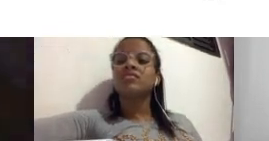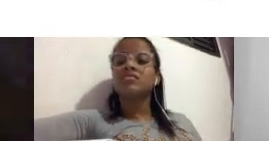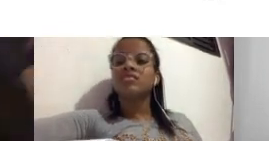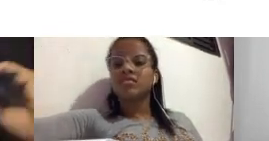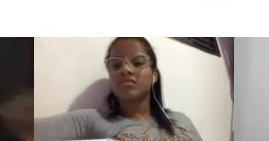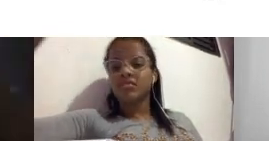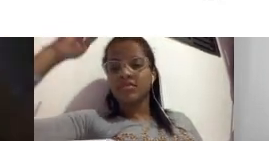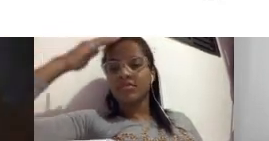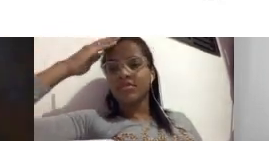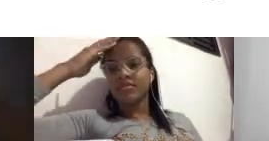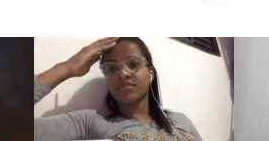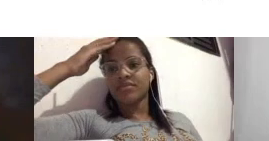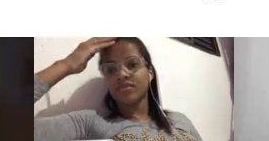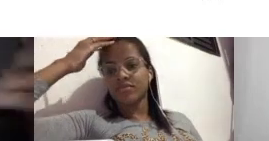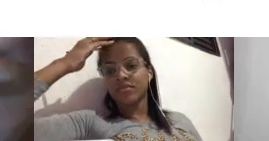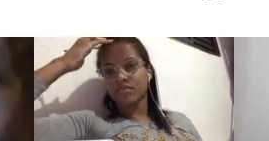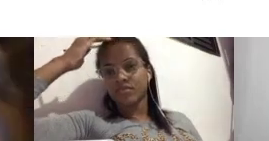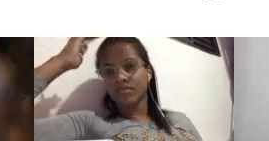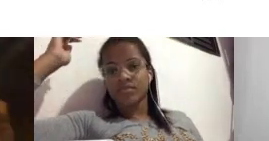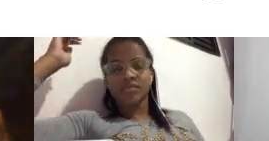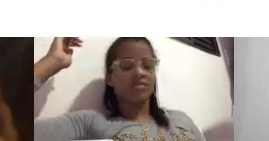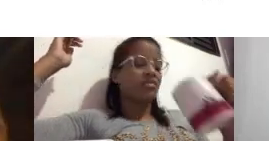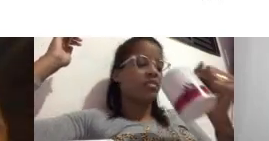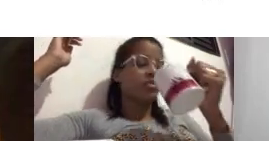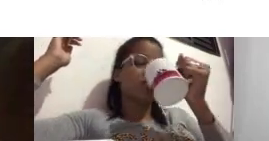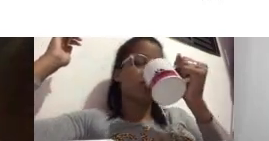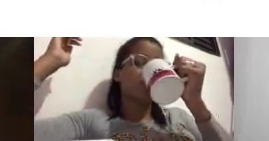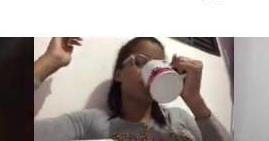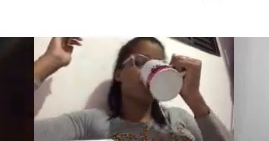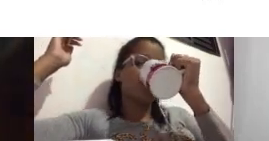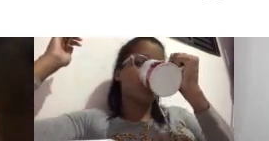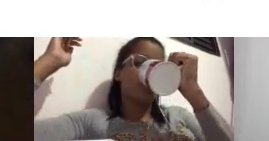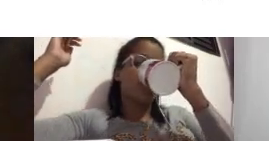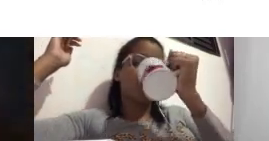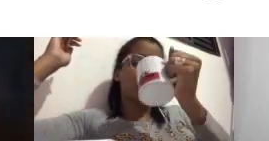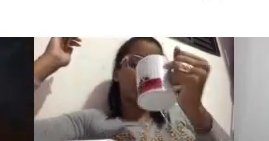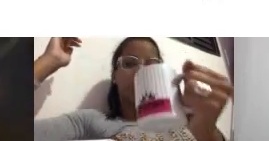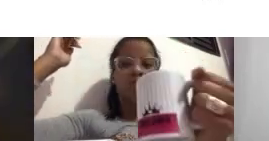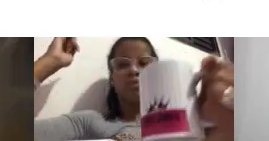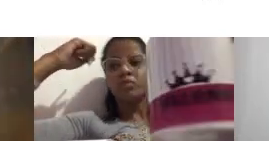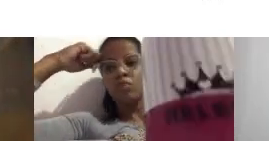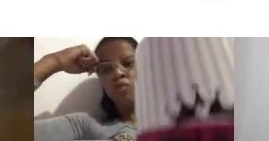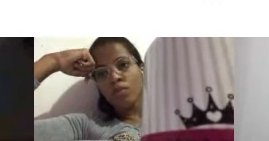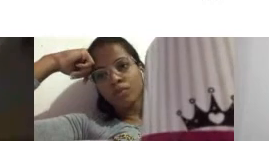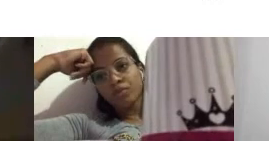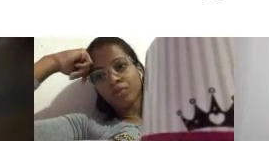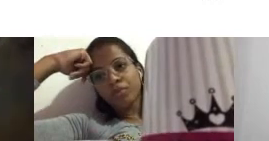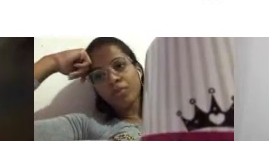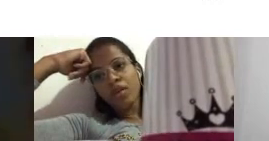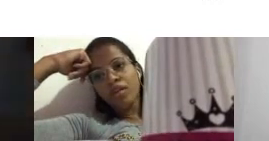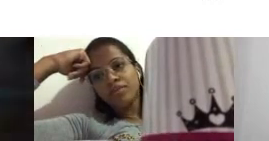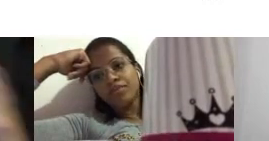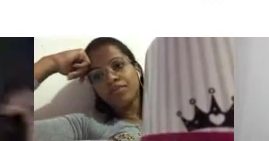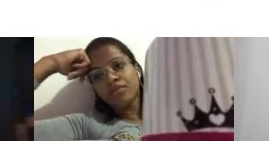Torniquete. Então tá, vamos lá. Vamos lá. Deixa eu até abrir o chat aqui, ó. Acho que